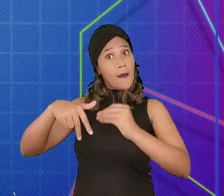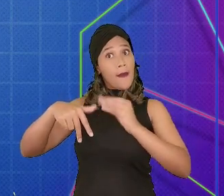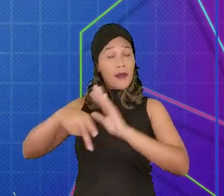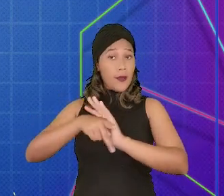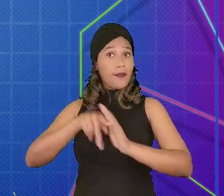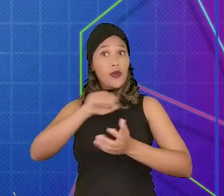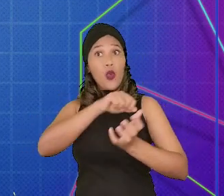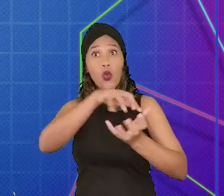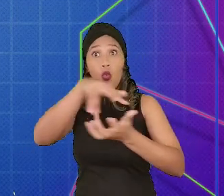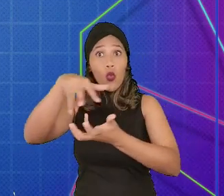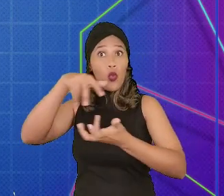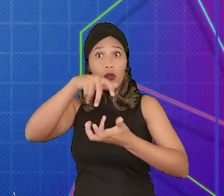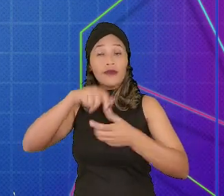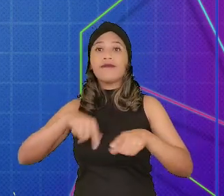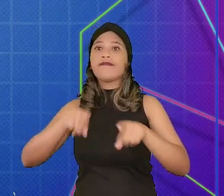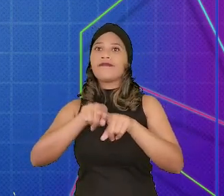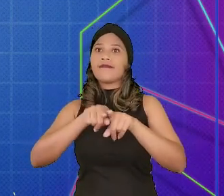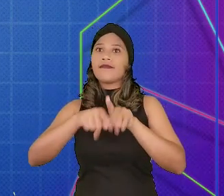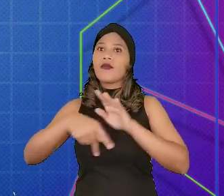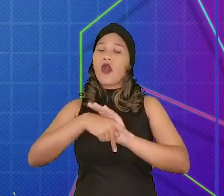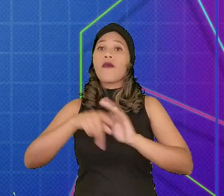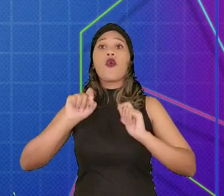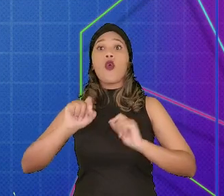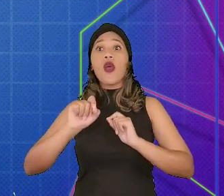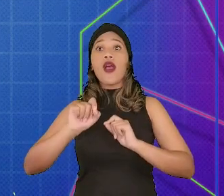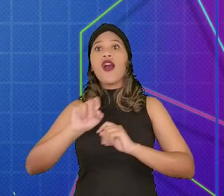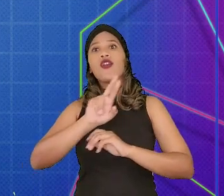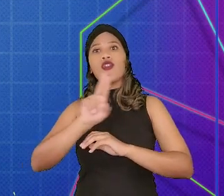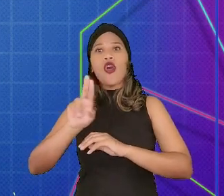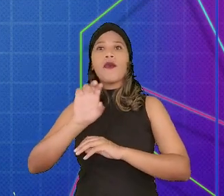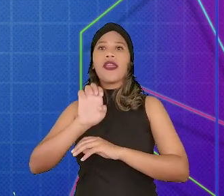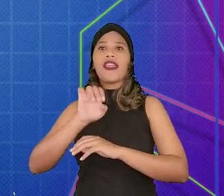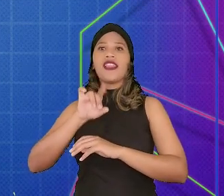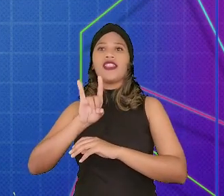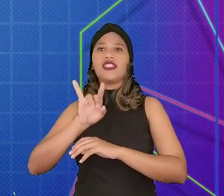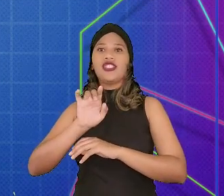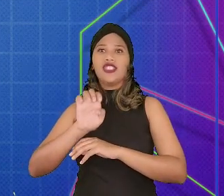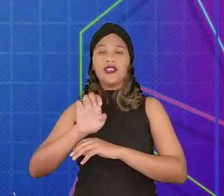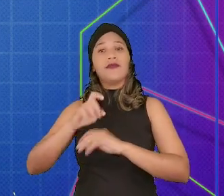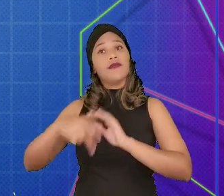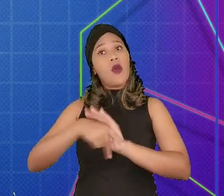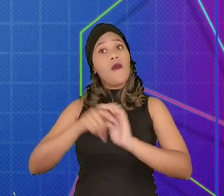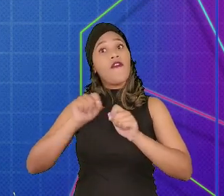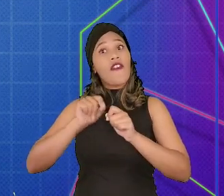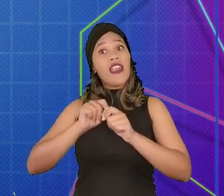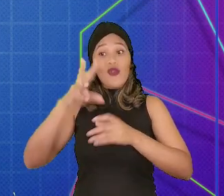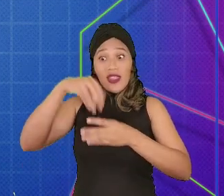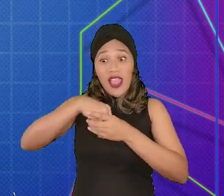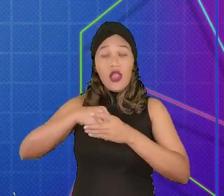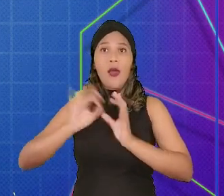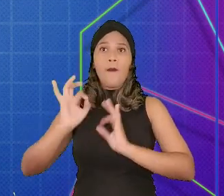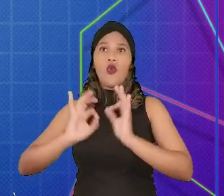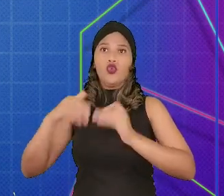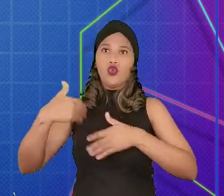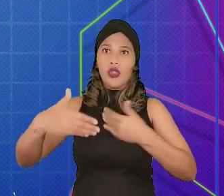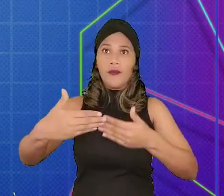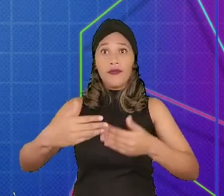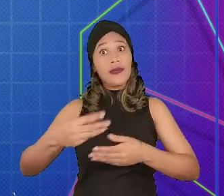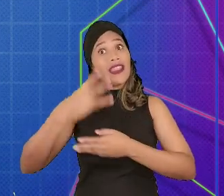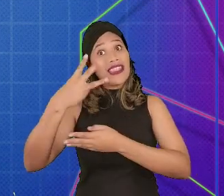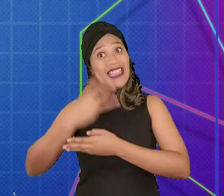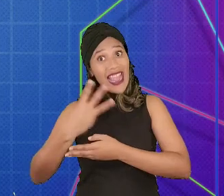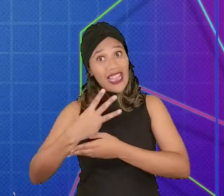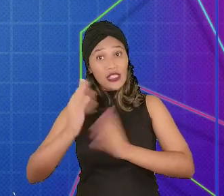o universo do jogo e o motor, também chamado de engine, que será utilizado na produção. Etapa